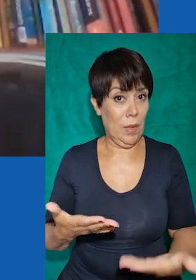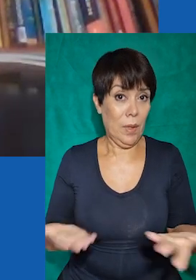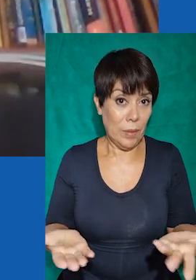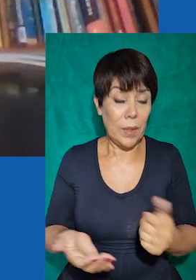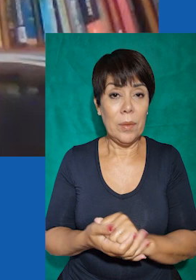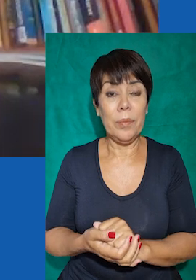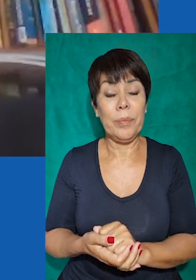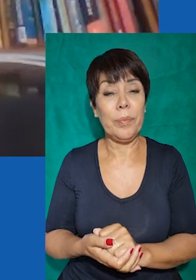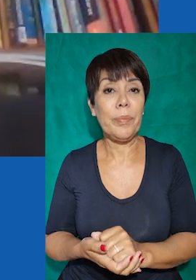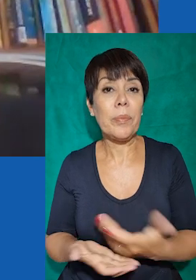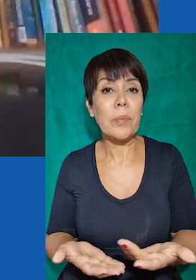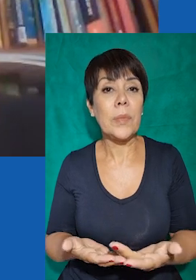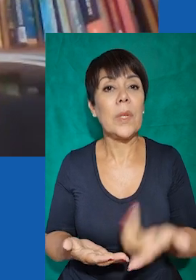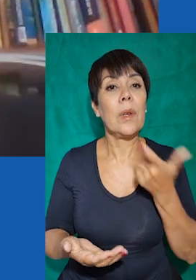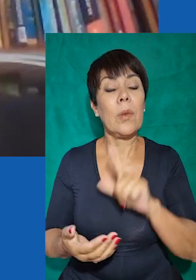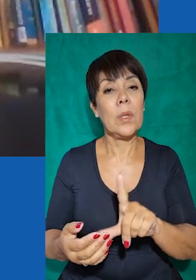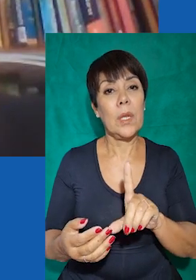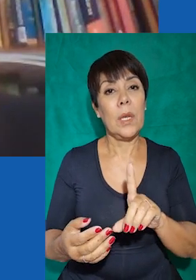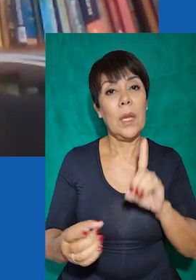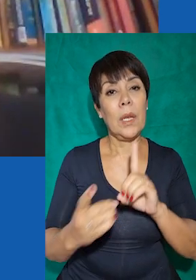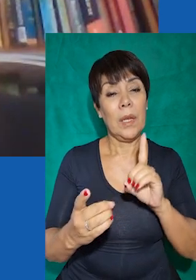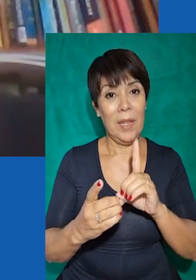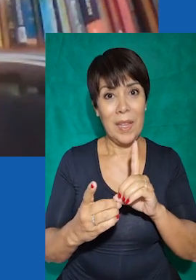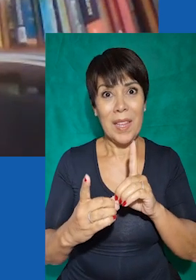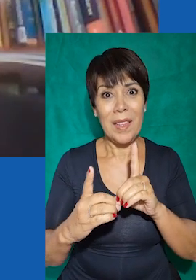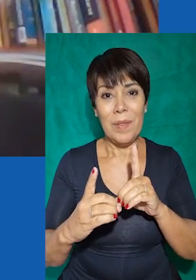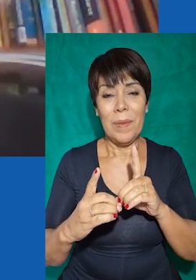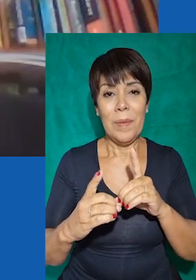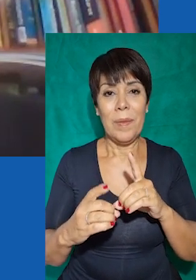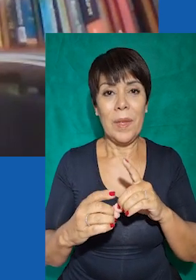para, digamos, atender a essa evidência,